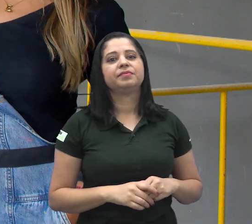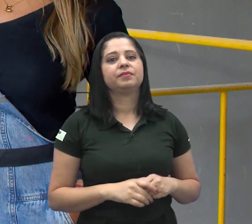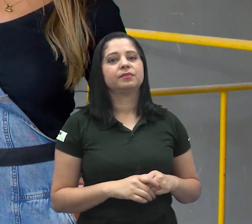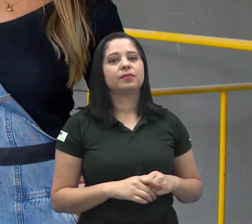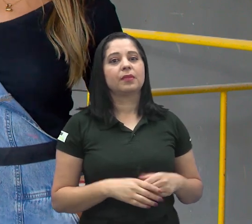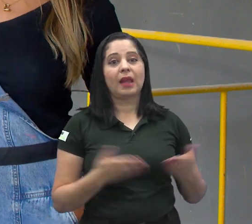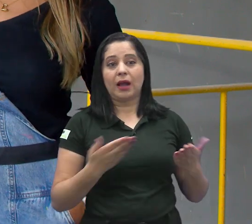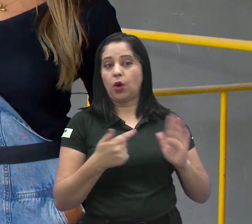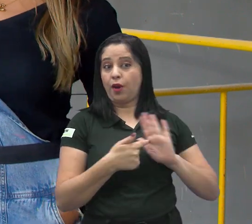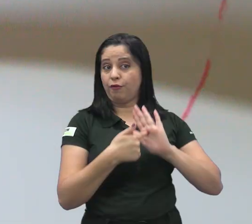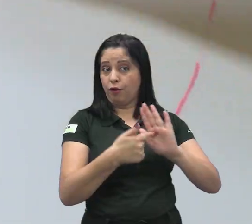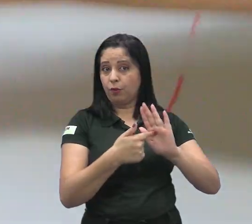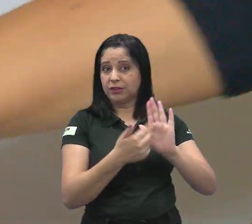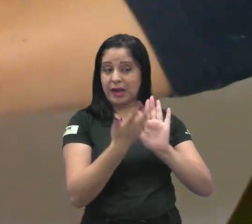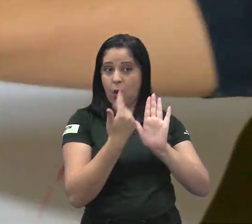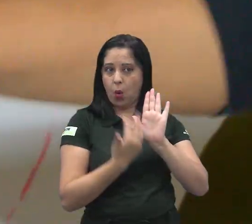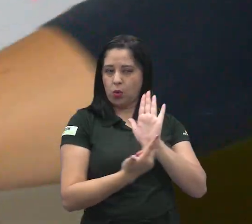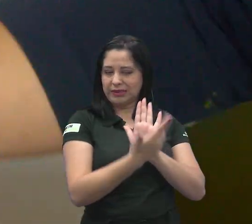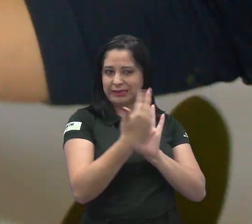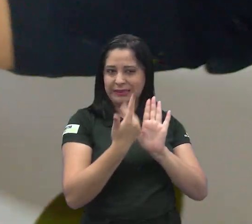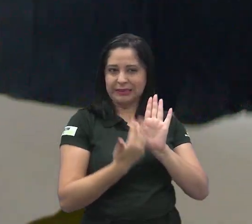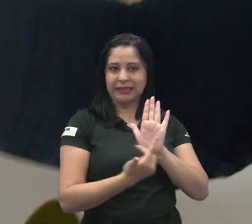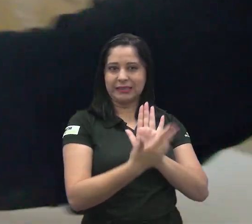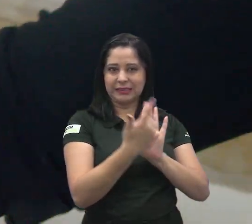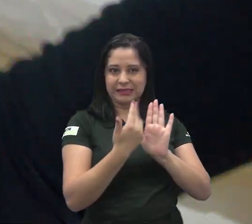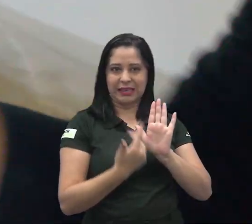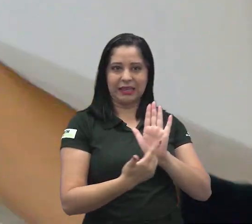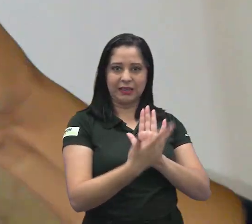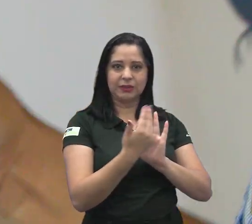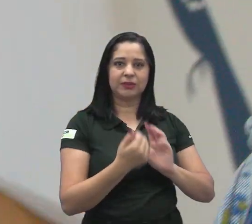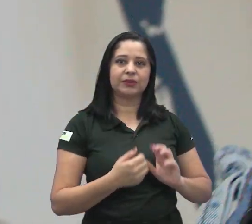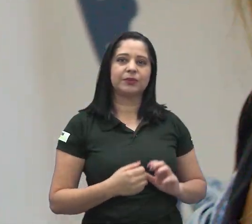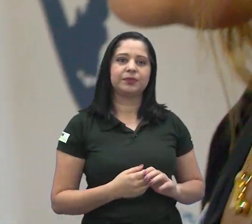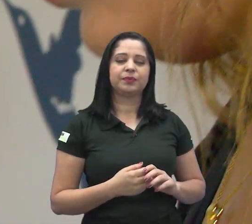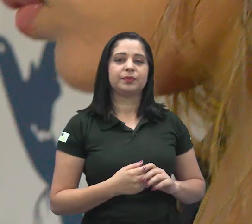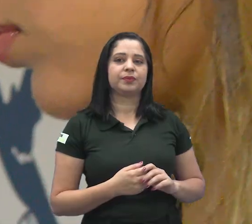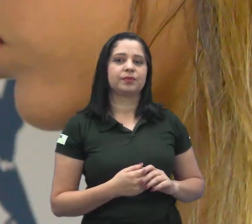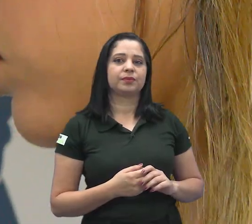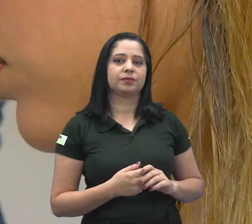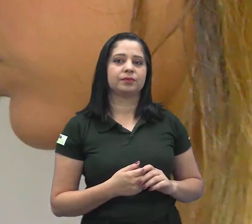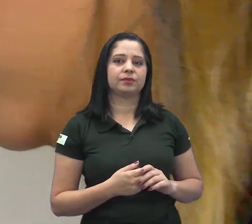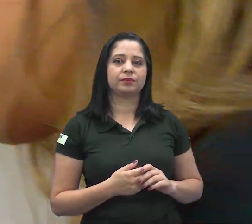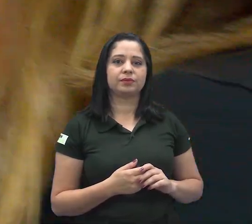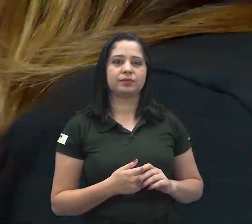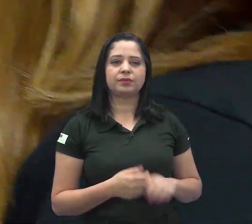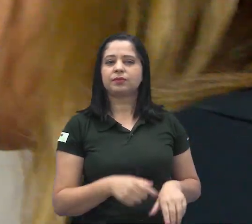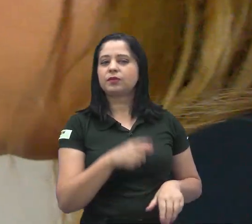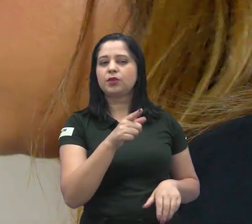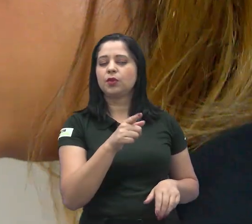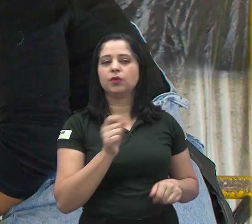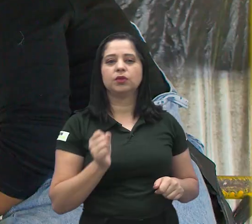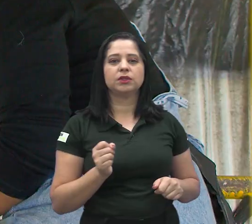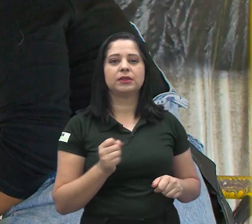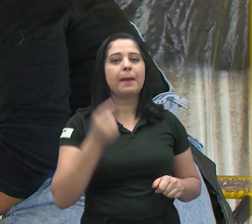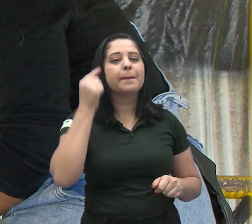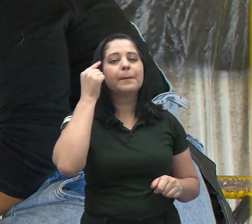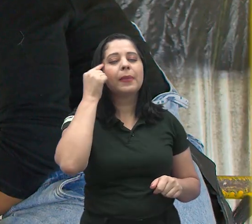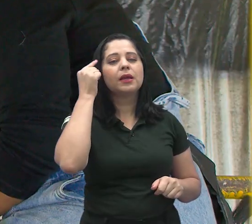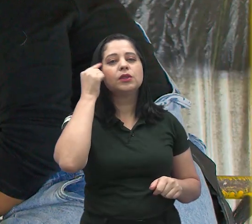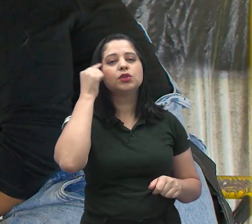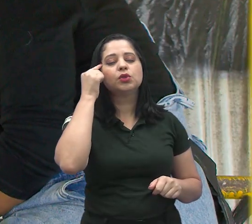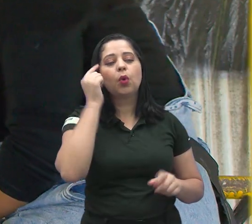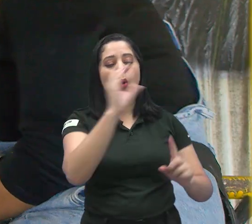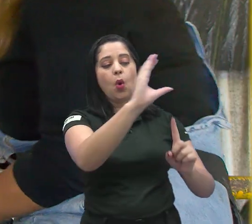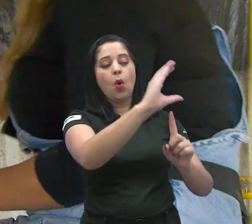gente vai mostrar o seu desenho, né? Vai fazer imagem do seu desenho. Esse desenho aqui, você pensou, o